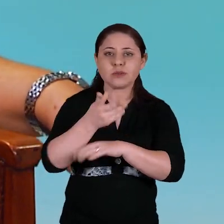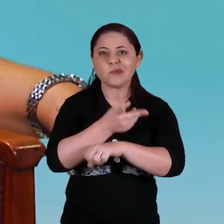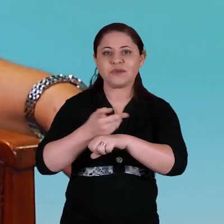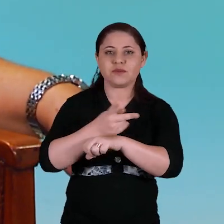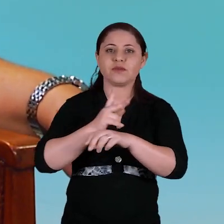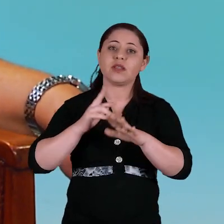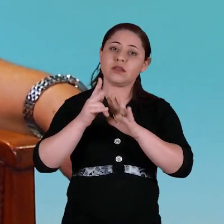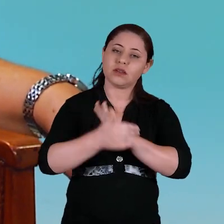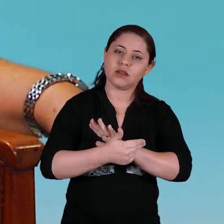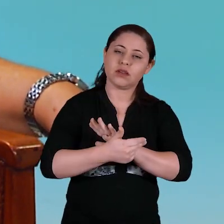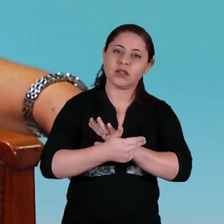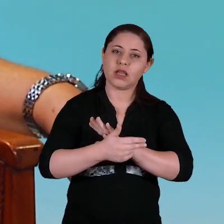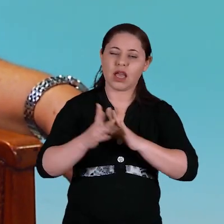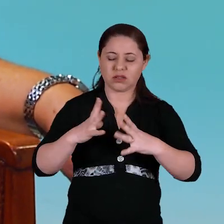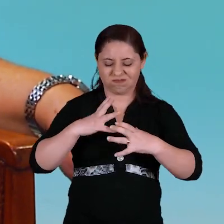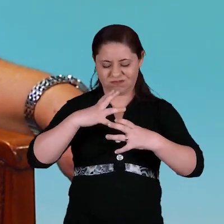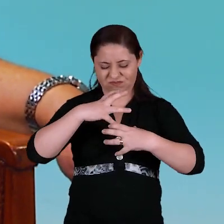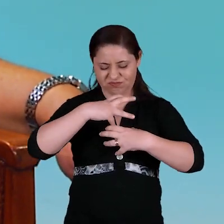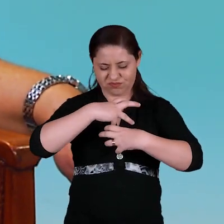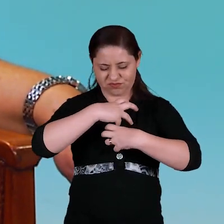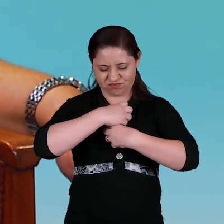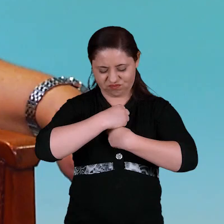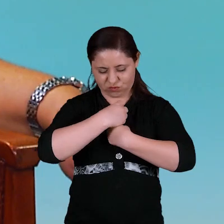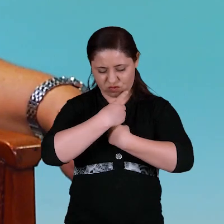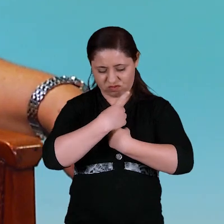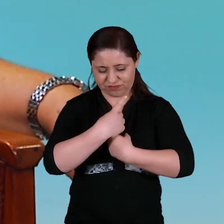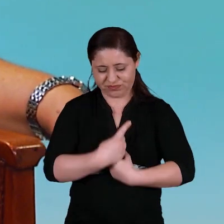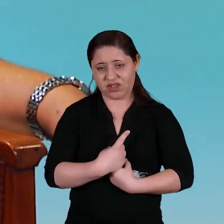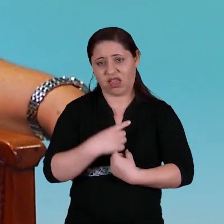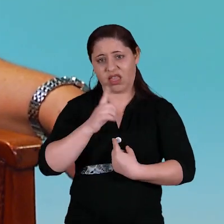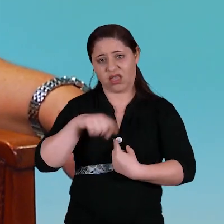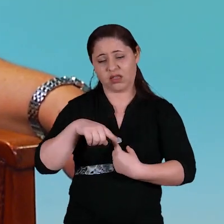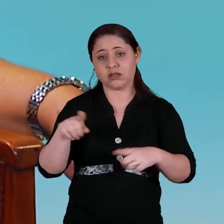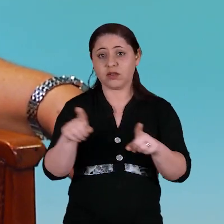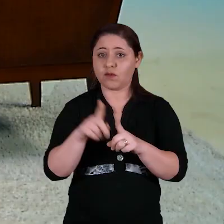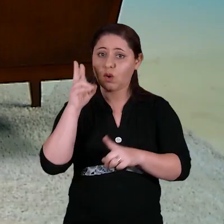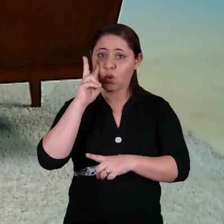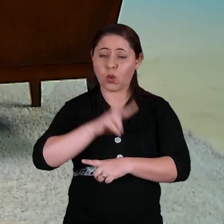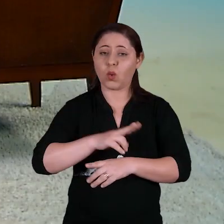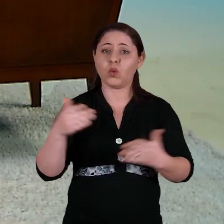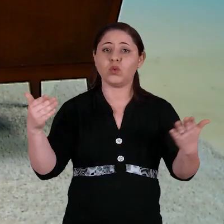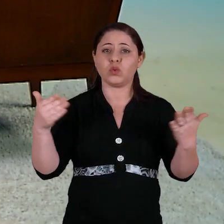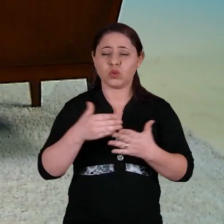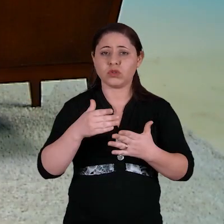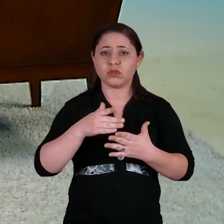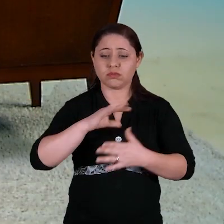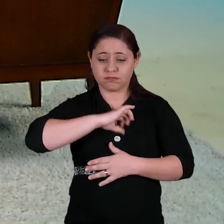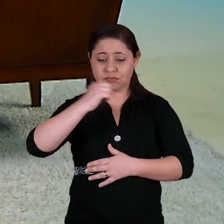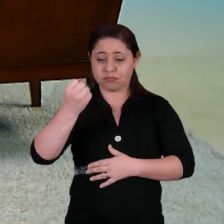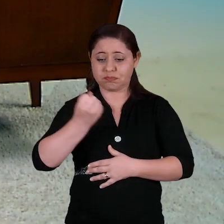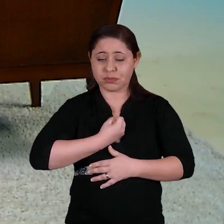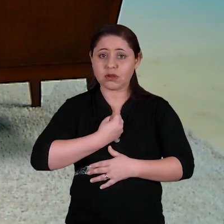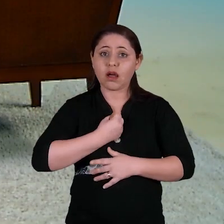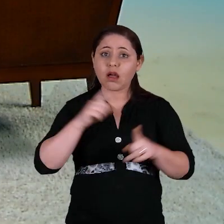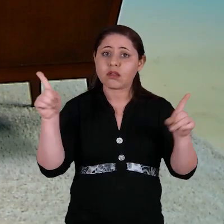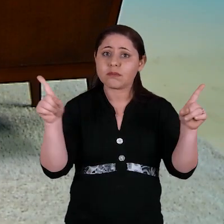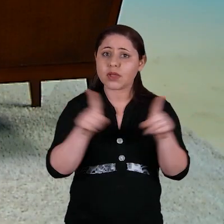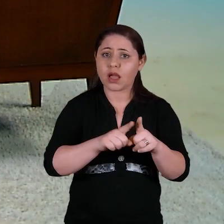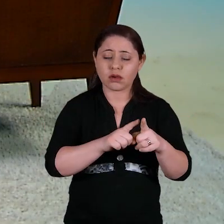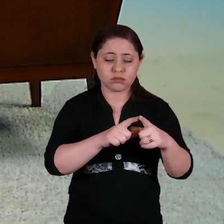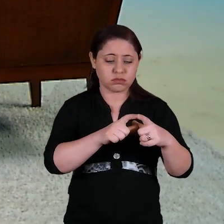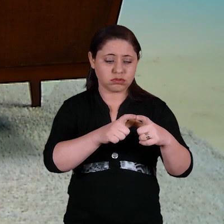aí vem a depressão, né? E também hoje a gente já vê muito a questão do suicídio, né? Que